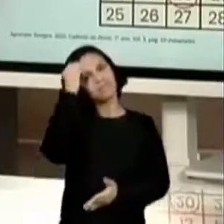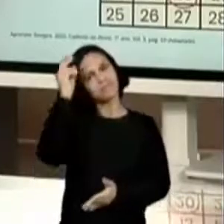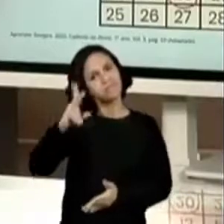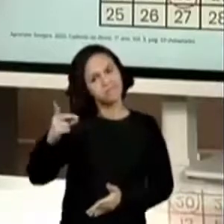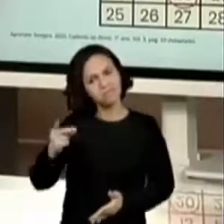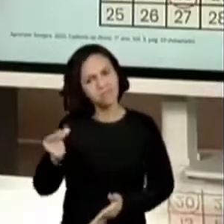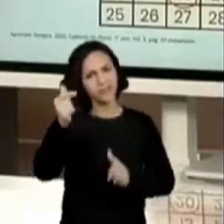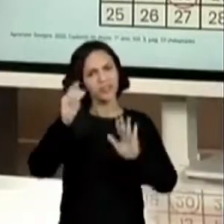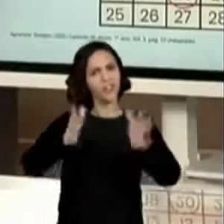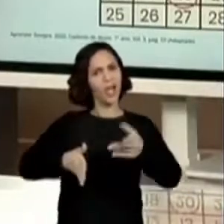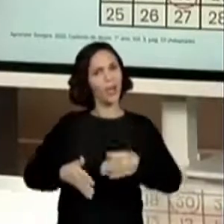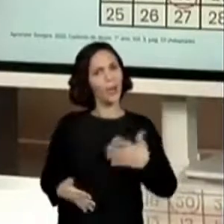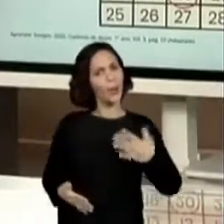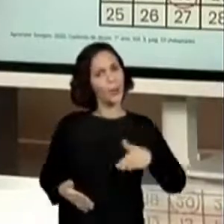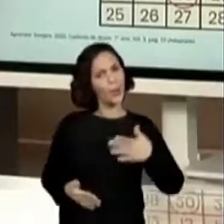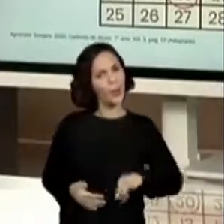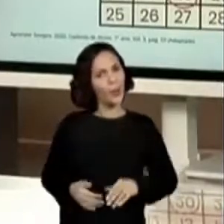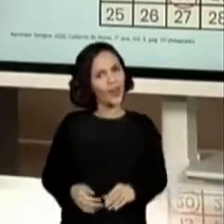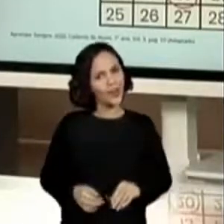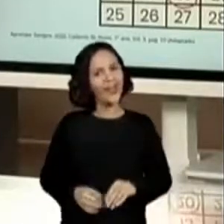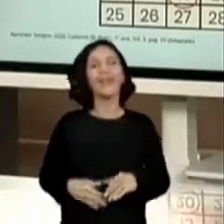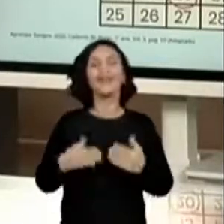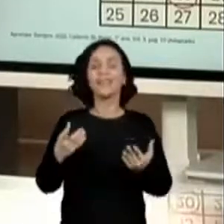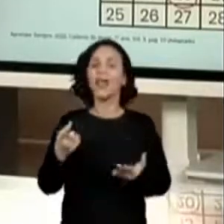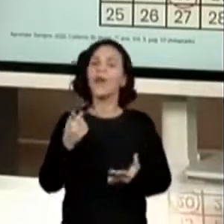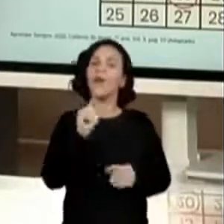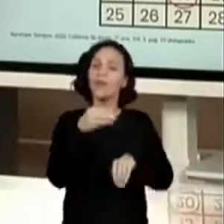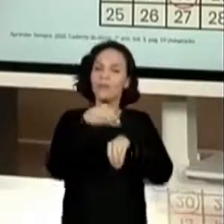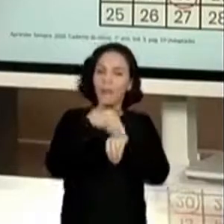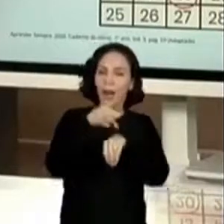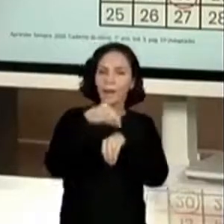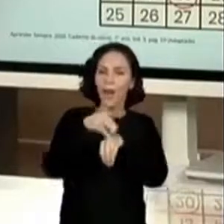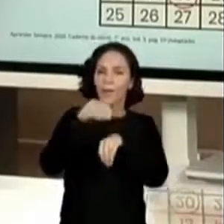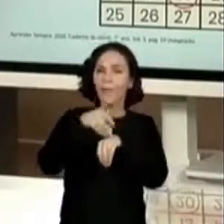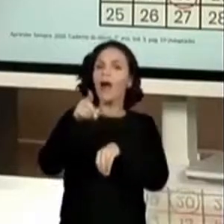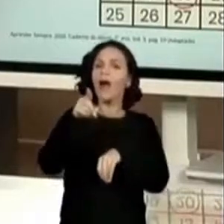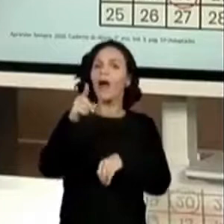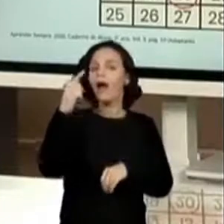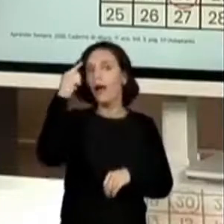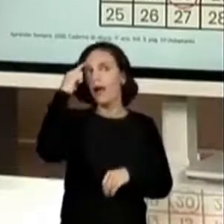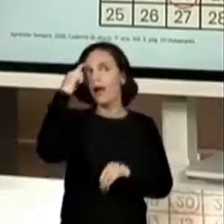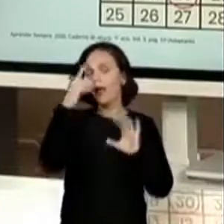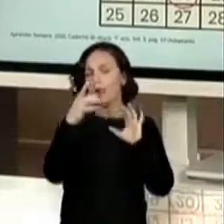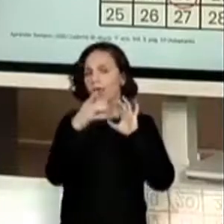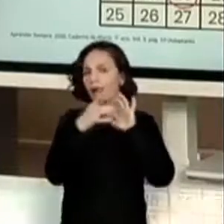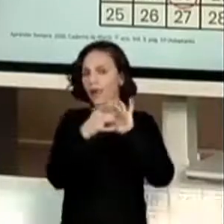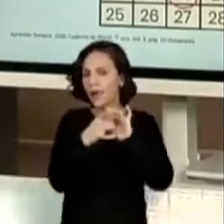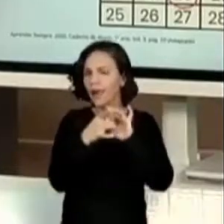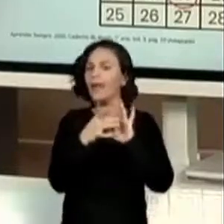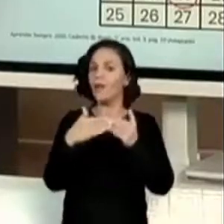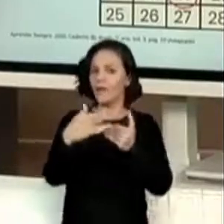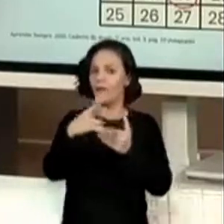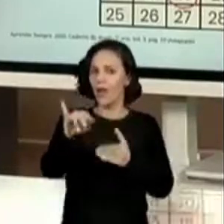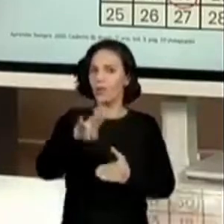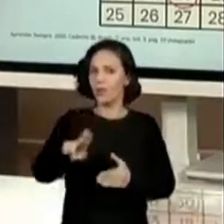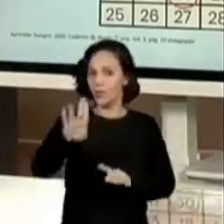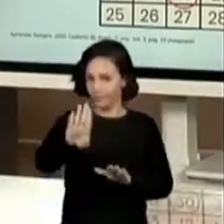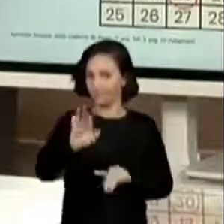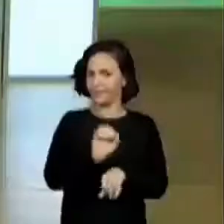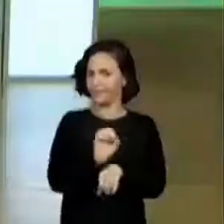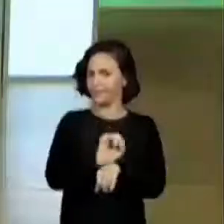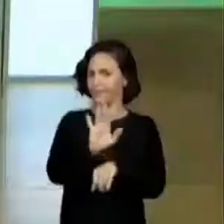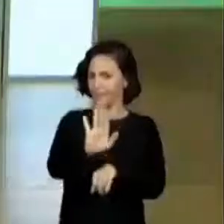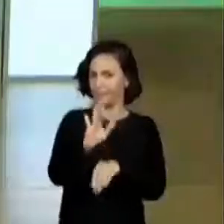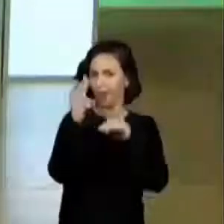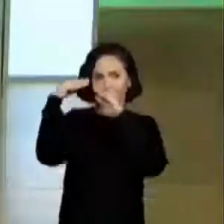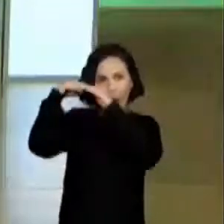ó, experts. A gente fez todo esse procedimento para vocês justamente já irem guardando o que a gente vai precisar usar. Muito bem,